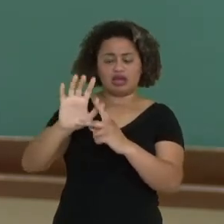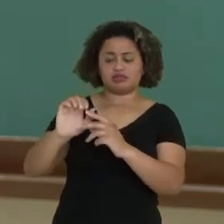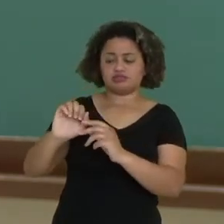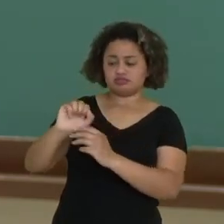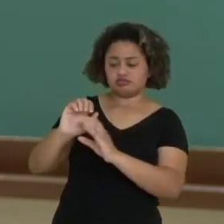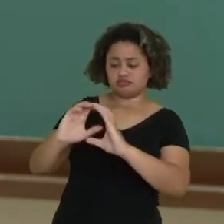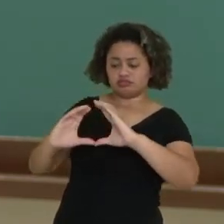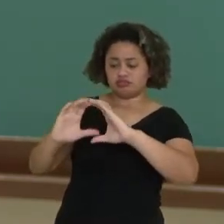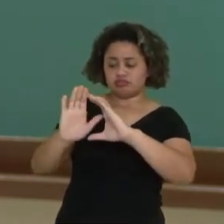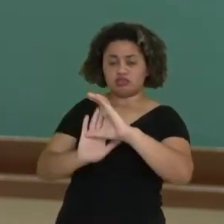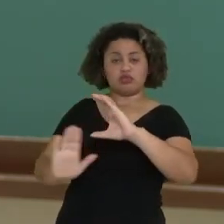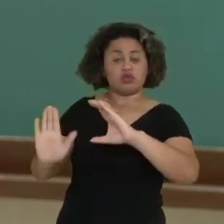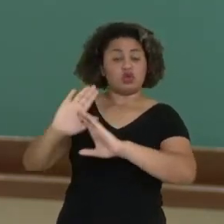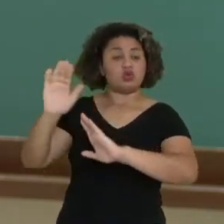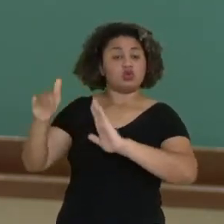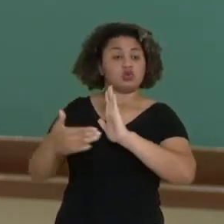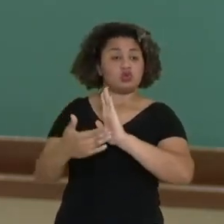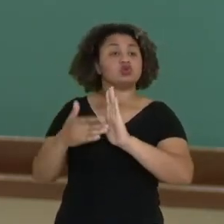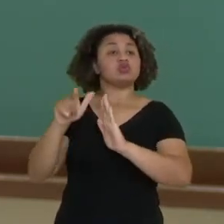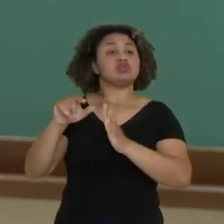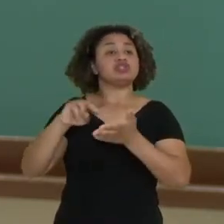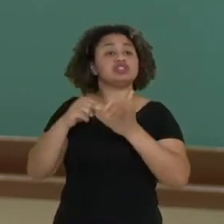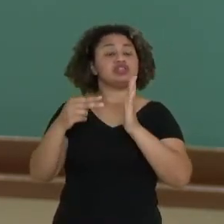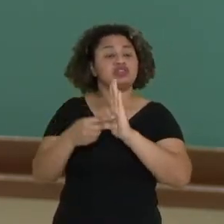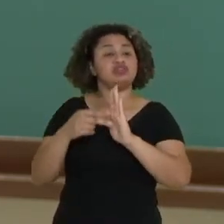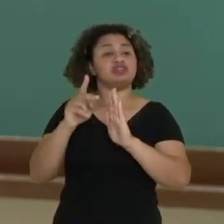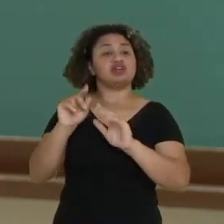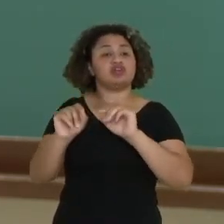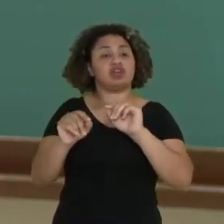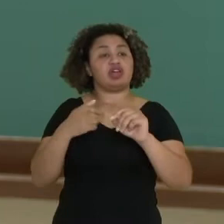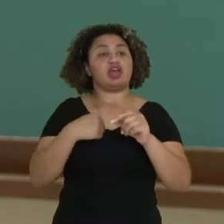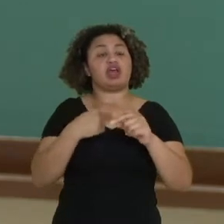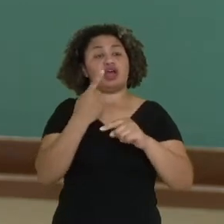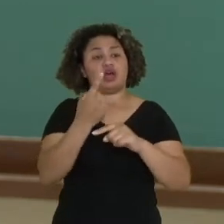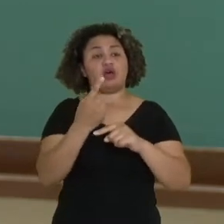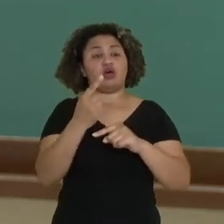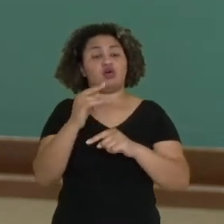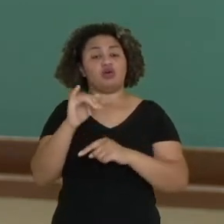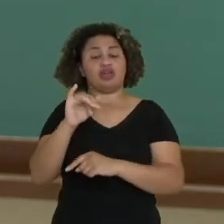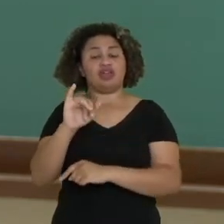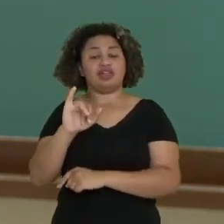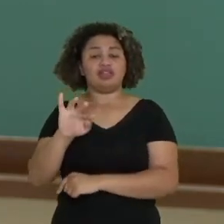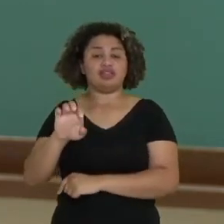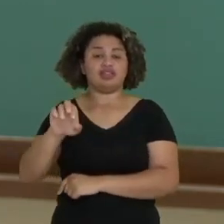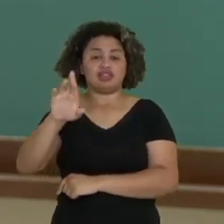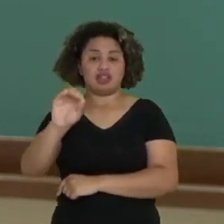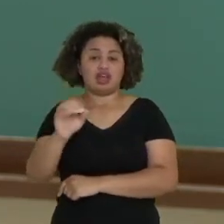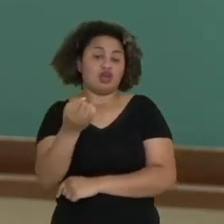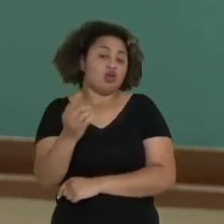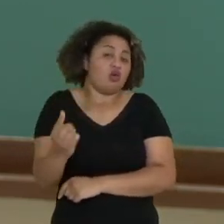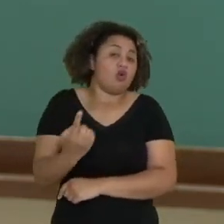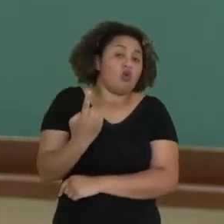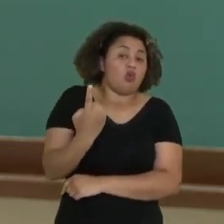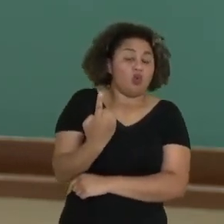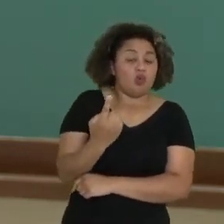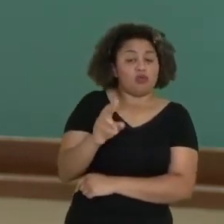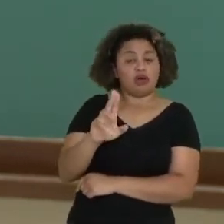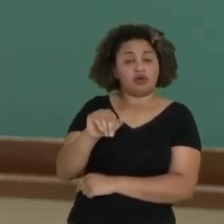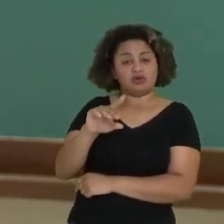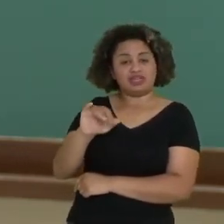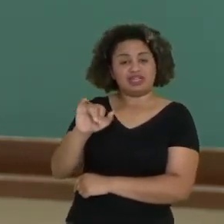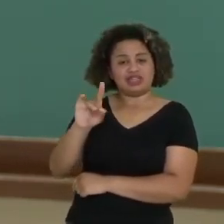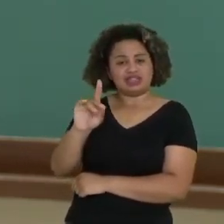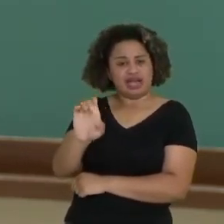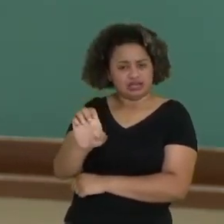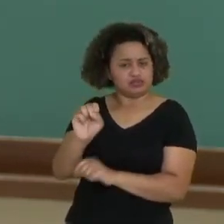figuras inteiras, nós podemos dizer que ela equivale a um inteiro ou uma unidade.